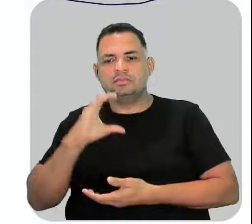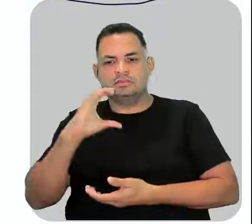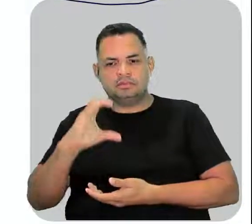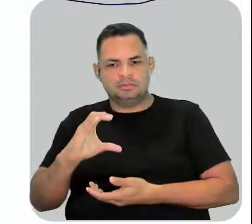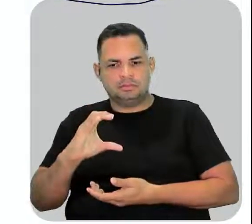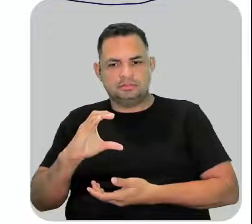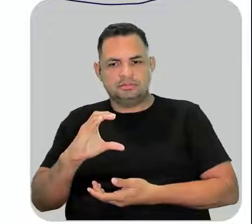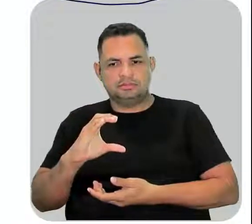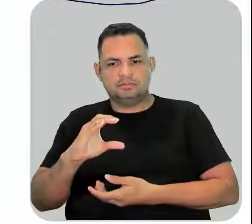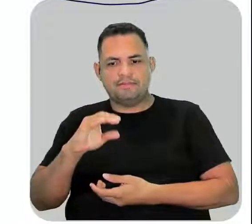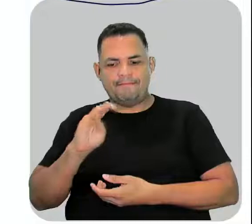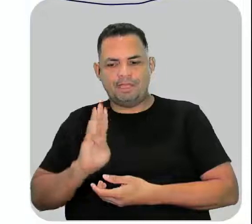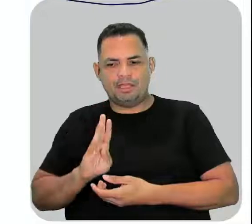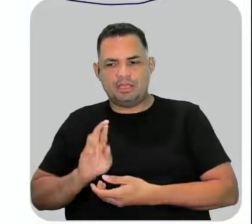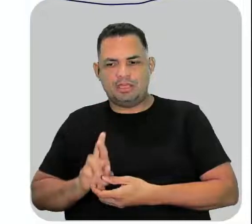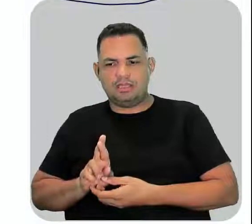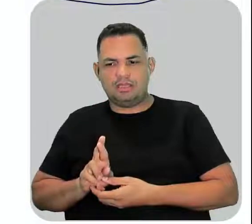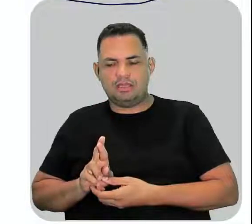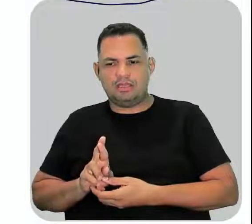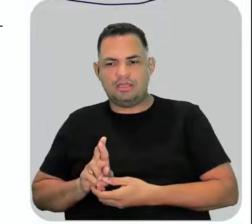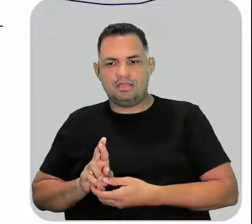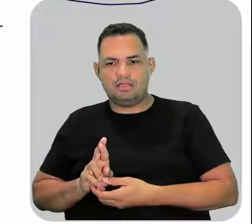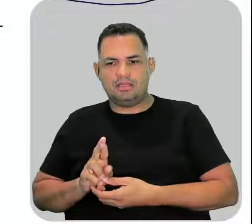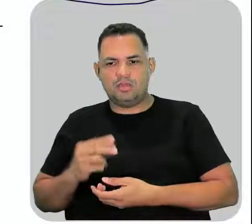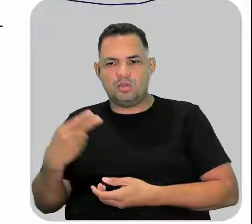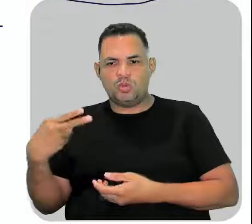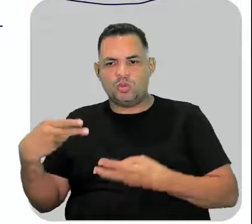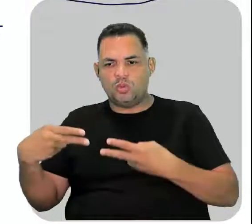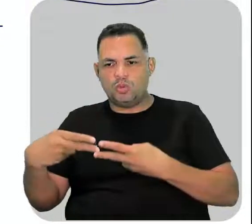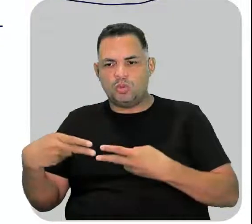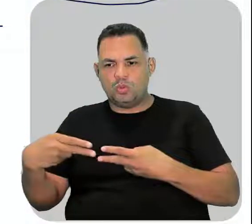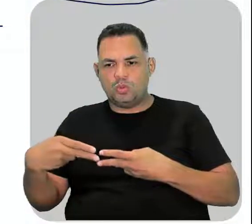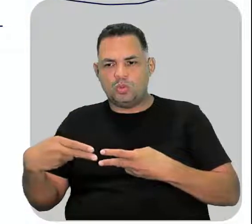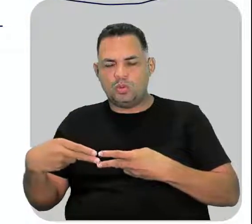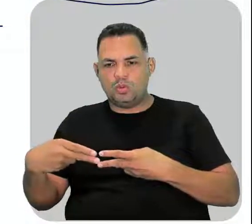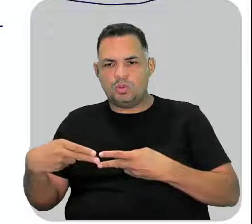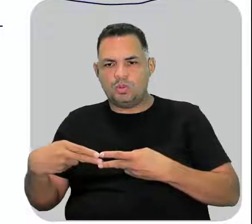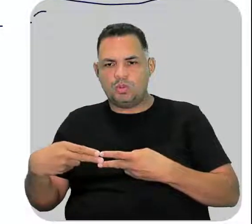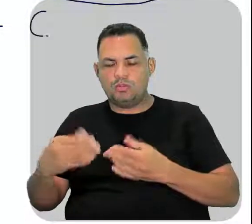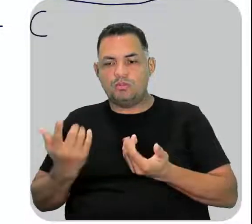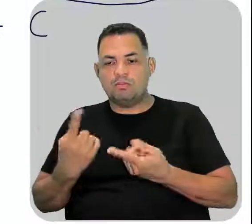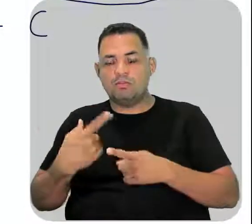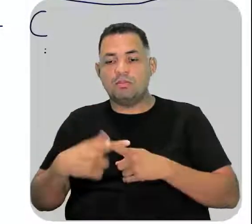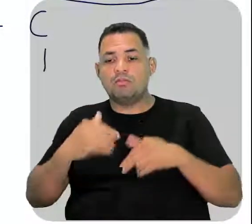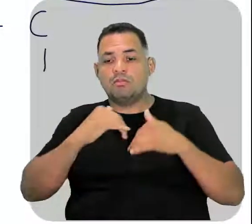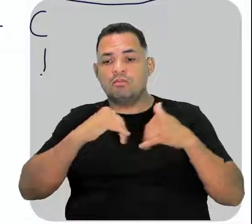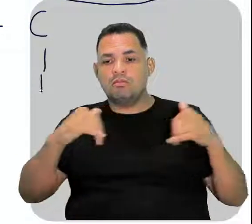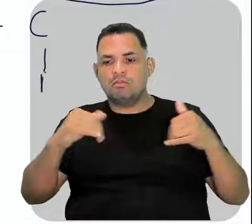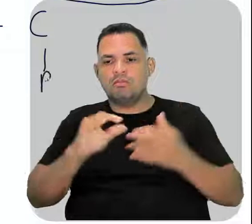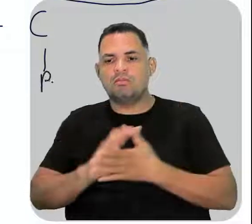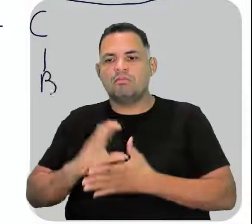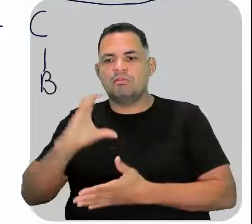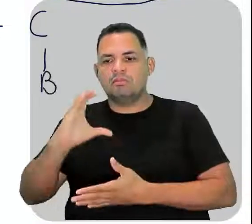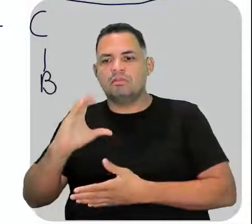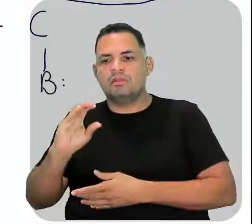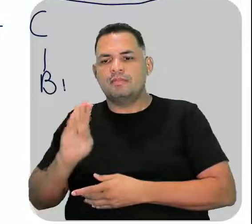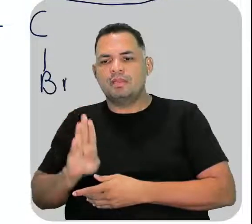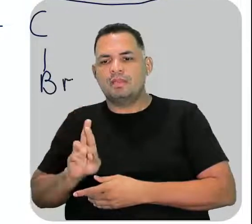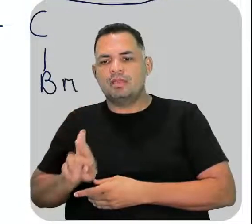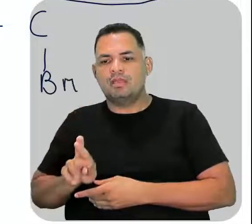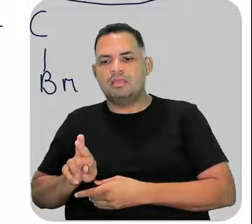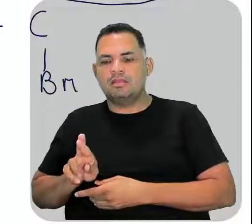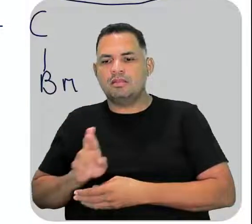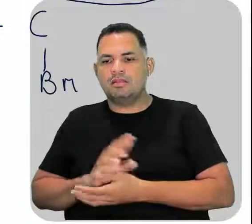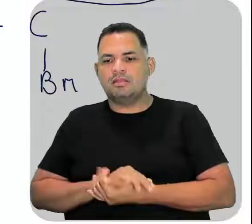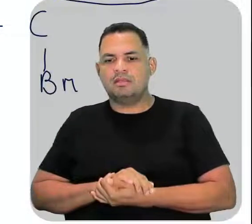C bromo, dupla ligação, porque uma ligação se rompeu, C,